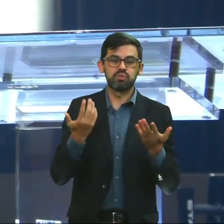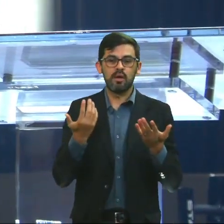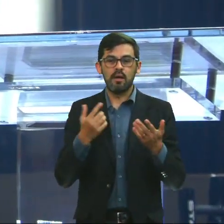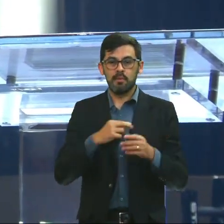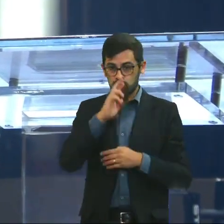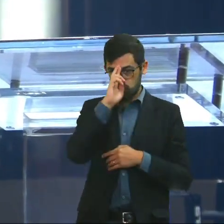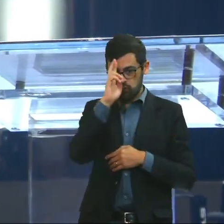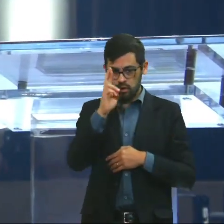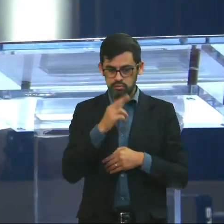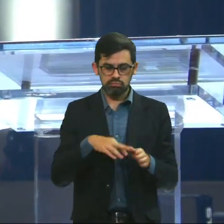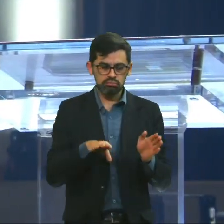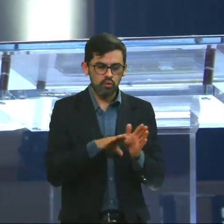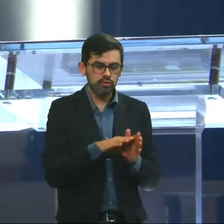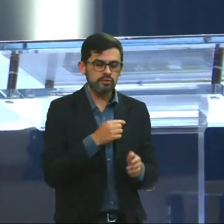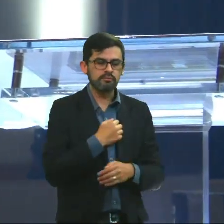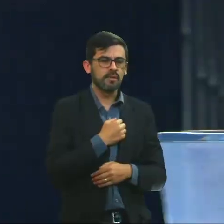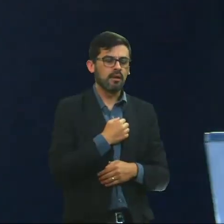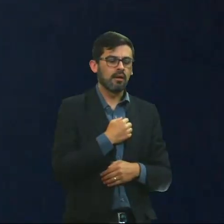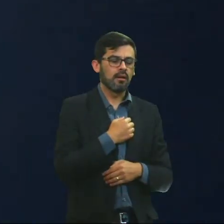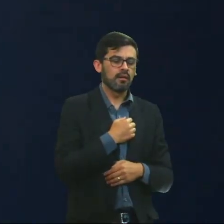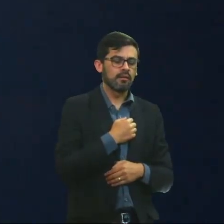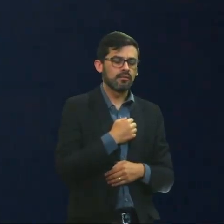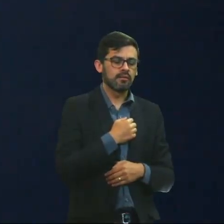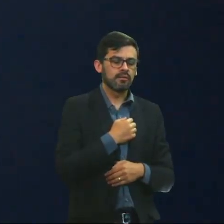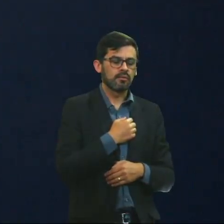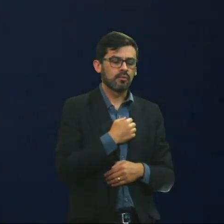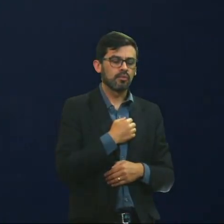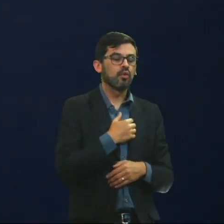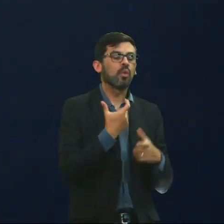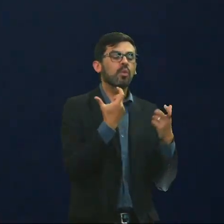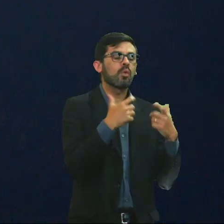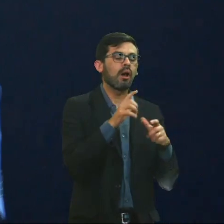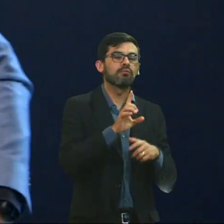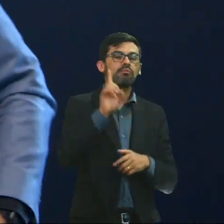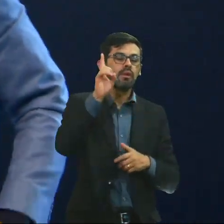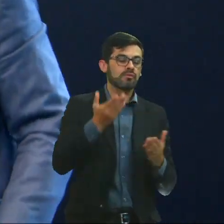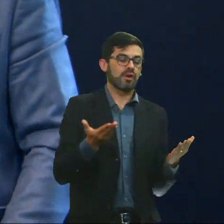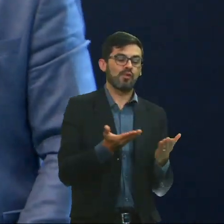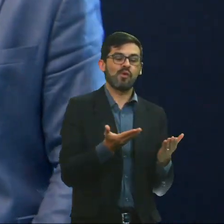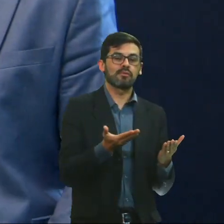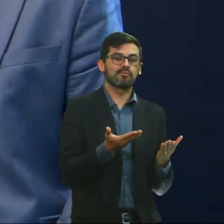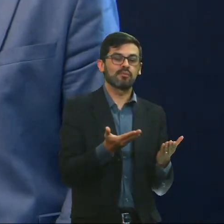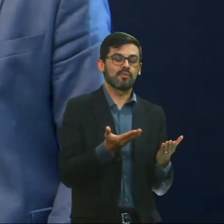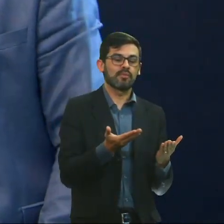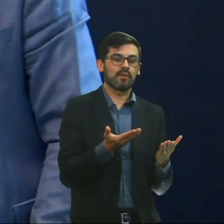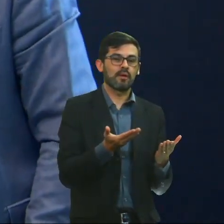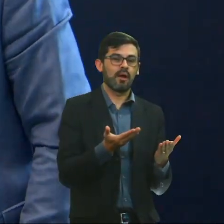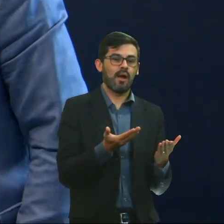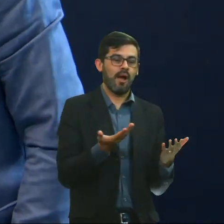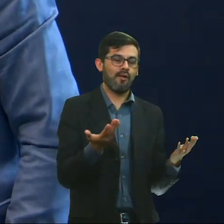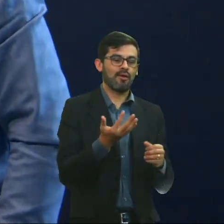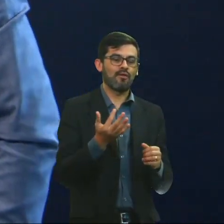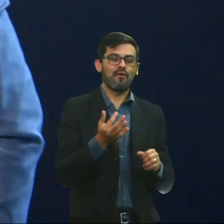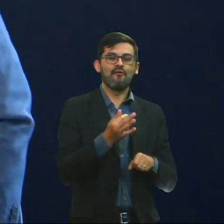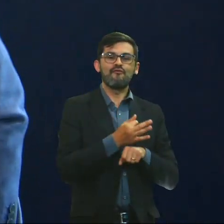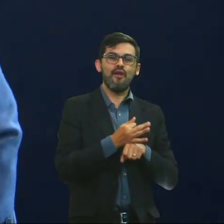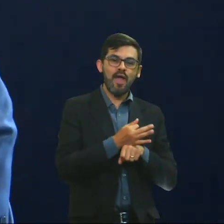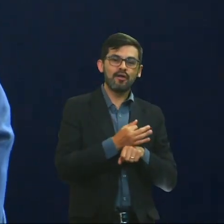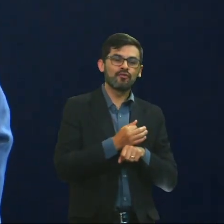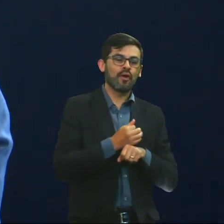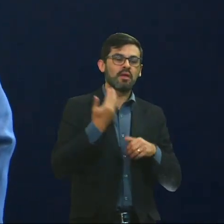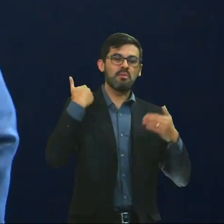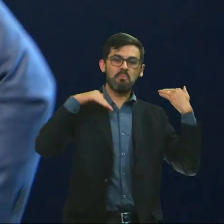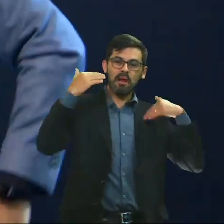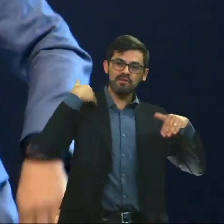esse meu chefe chegou para mim e disse assim, onde está o teu Deus agora? Ele tirou férias, ele foi